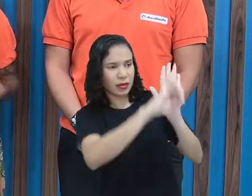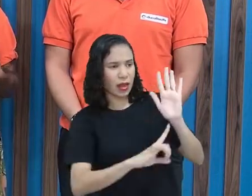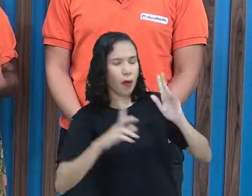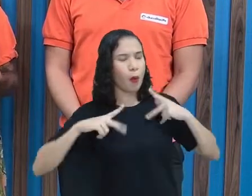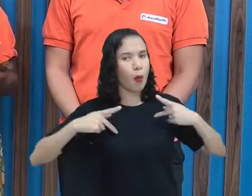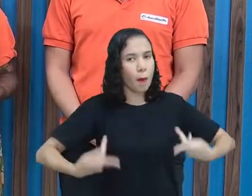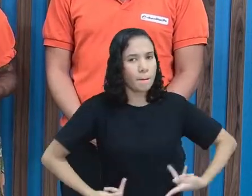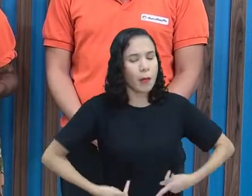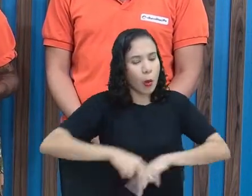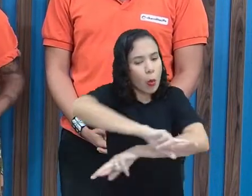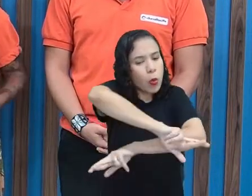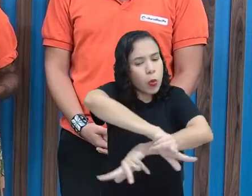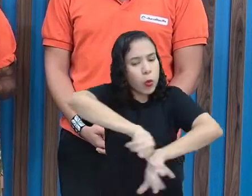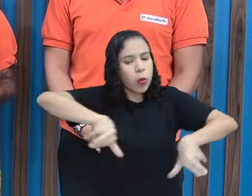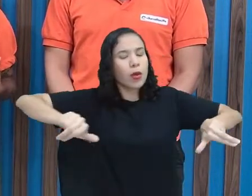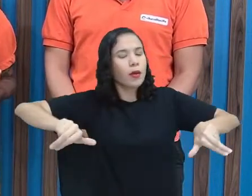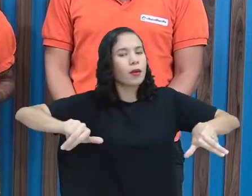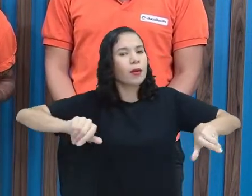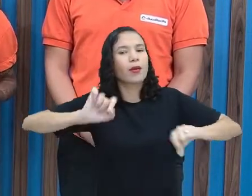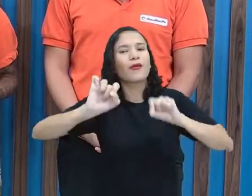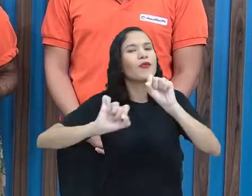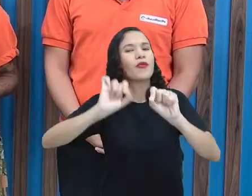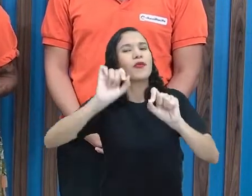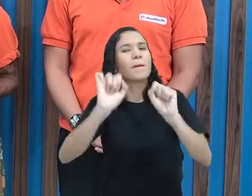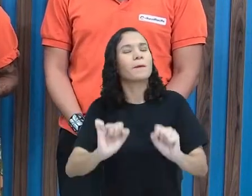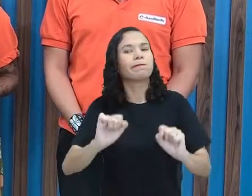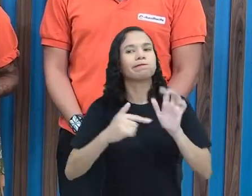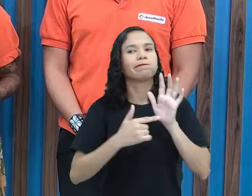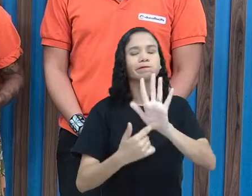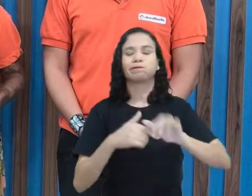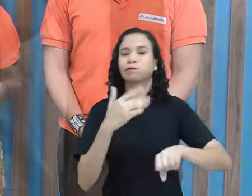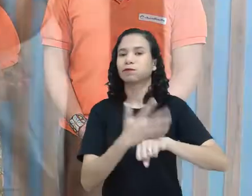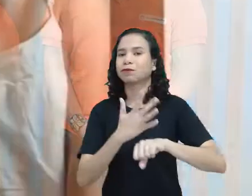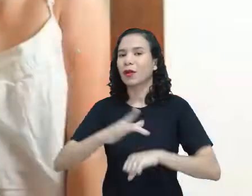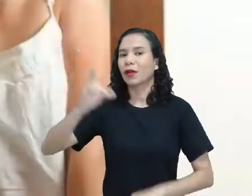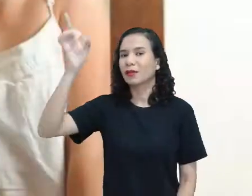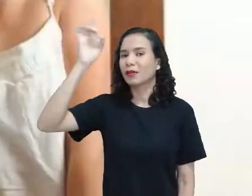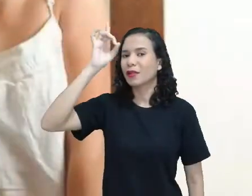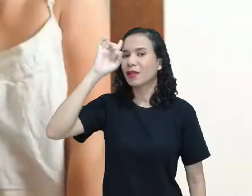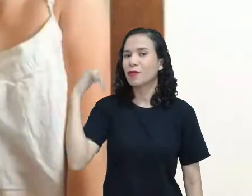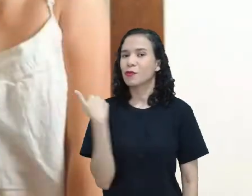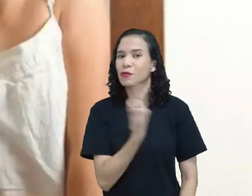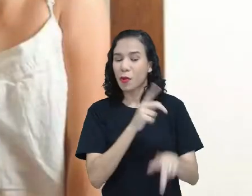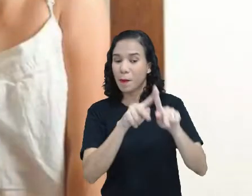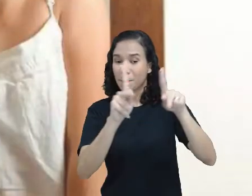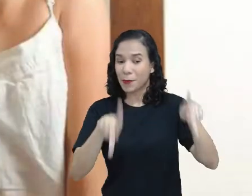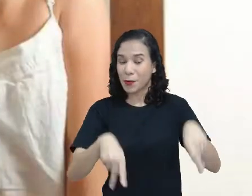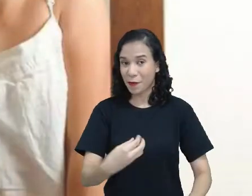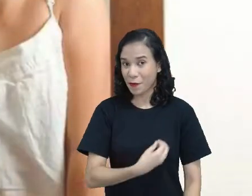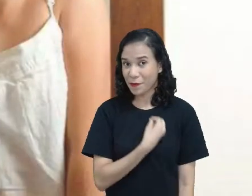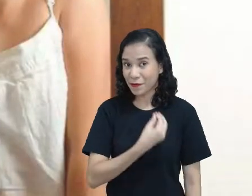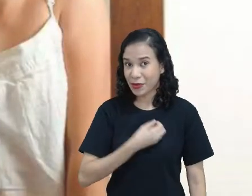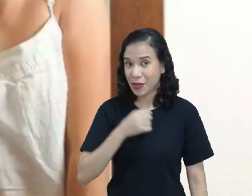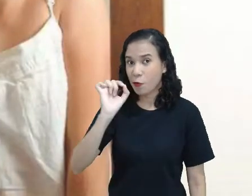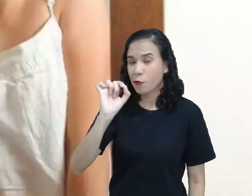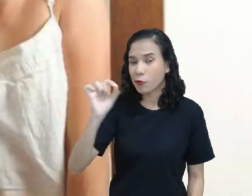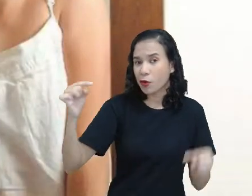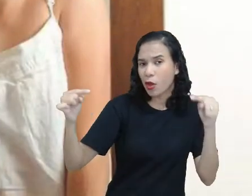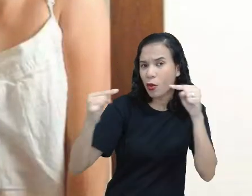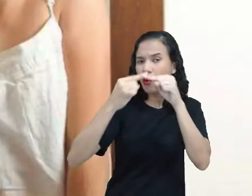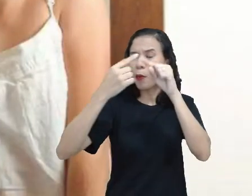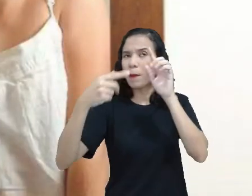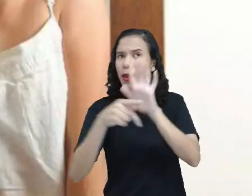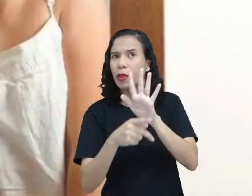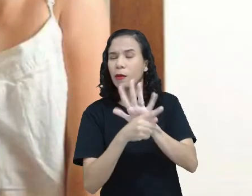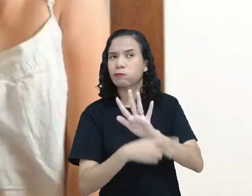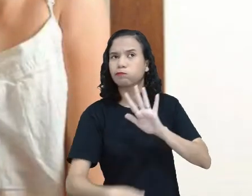dessa diversidade, o que a gente pode trazer para o nosso dia a dia, para o nosso projeto de vida? O que isso tem a ver com identidade?